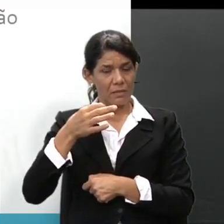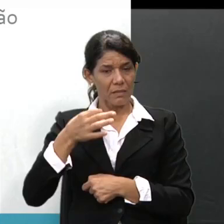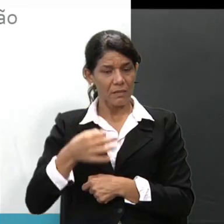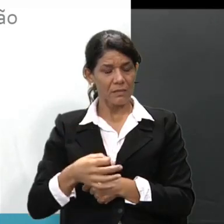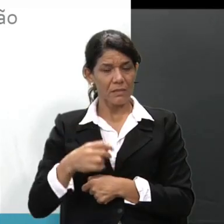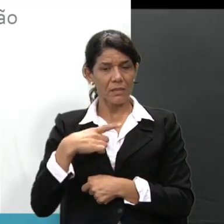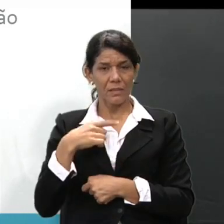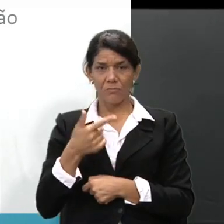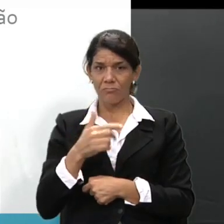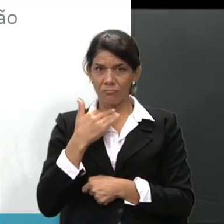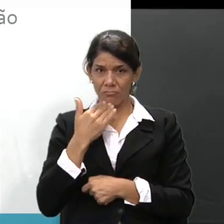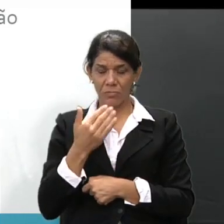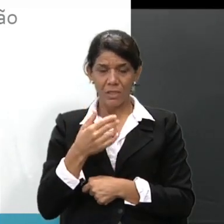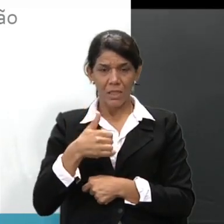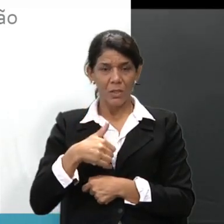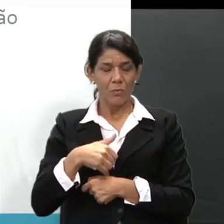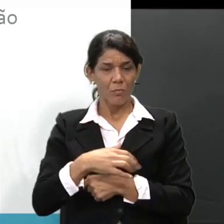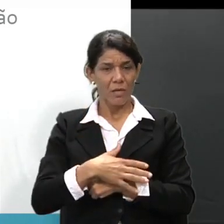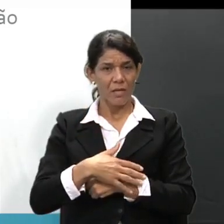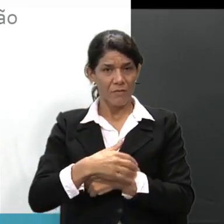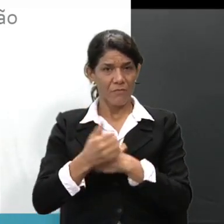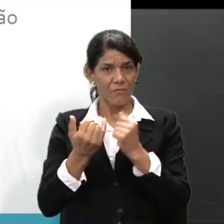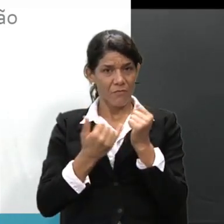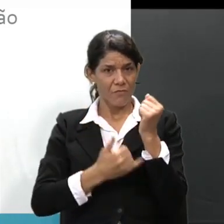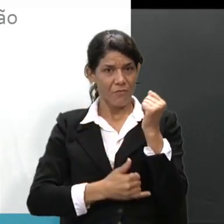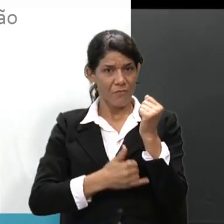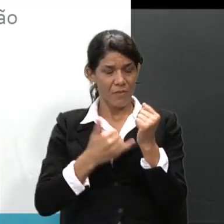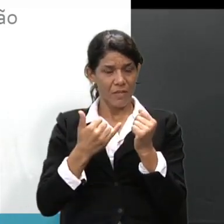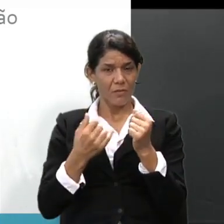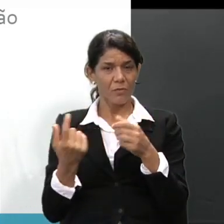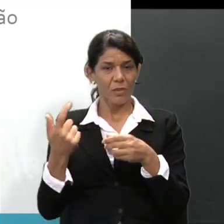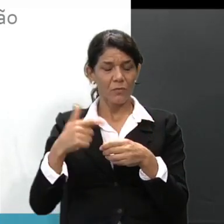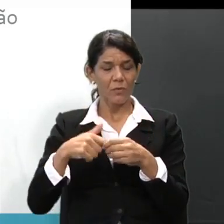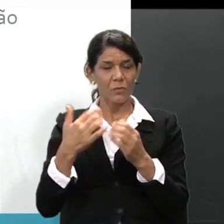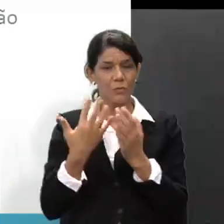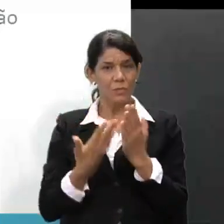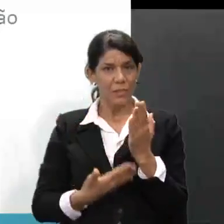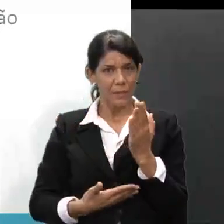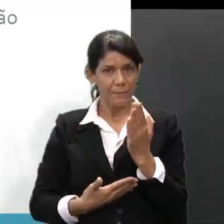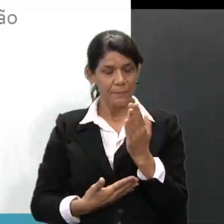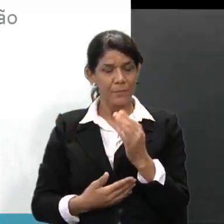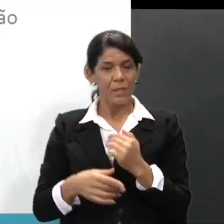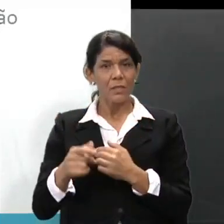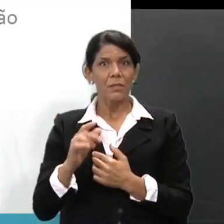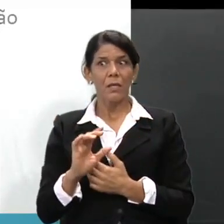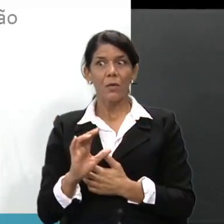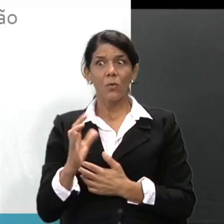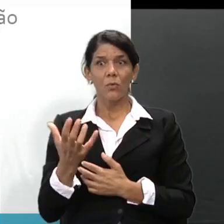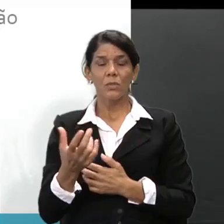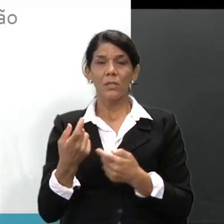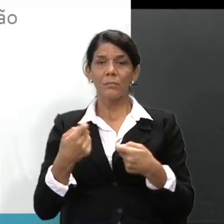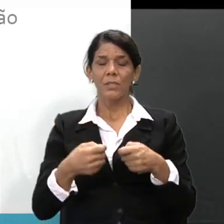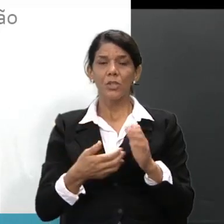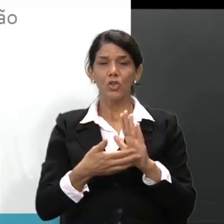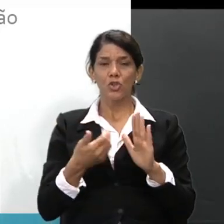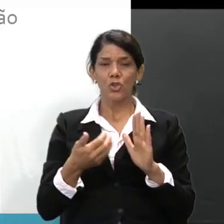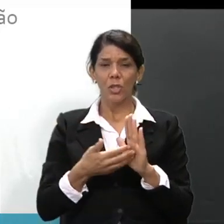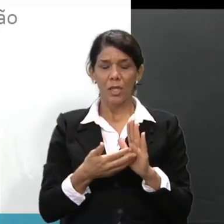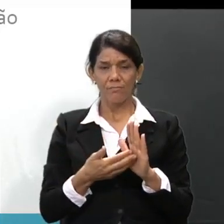certificar de que não atingimos nenhuma veia, então não haverá retorno sanguíneo. Se acontecer, deve retirar